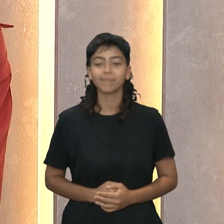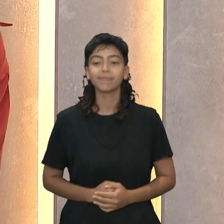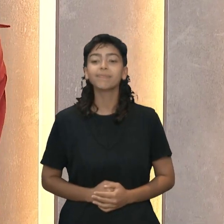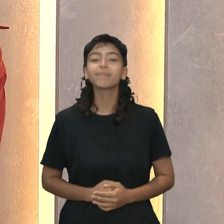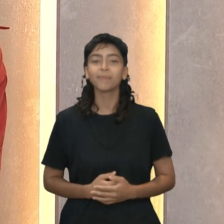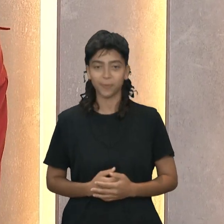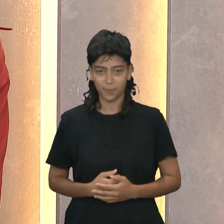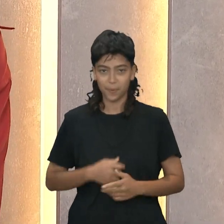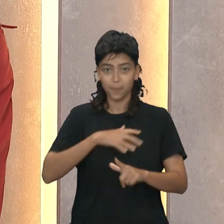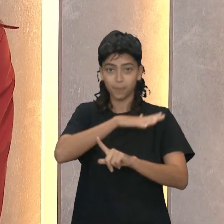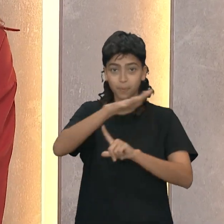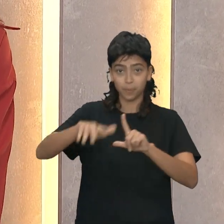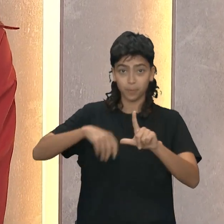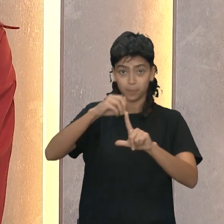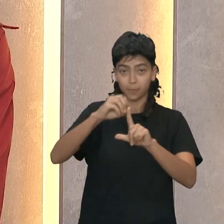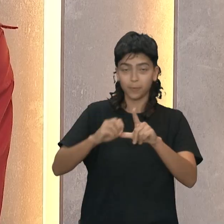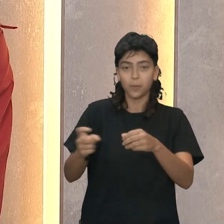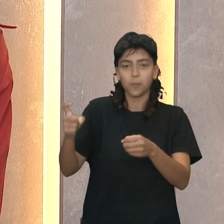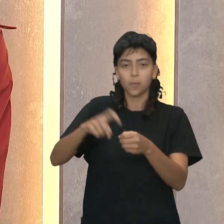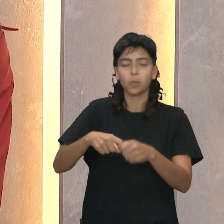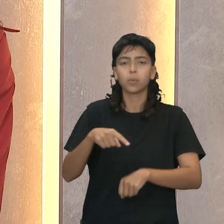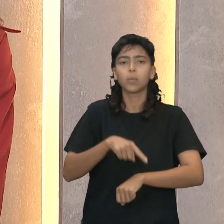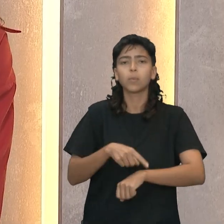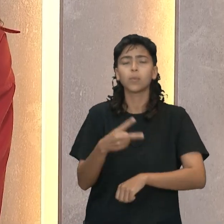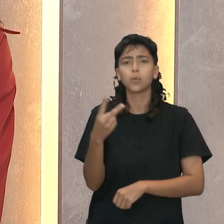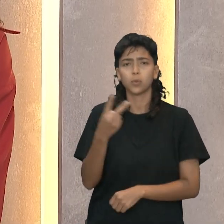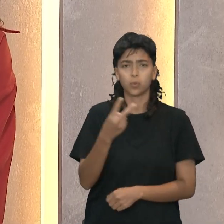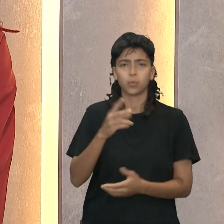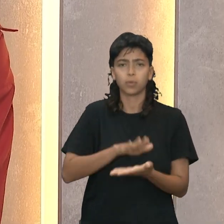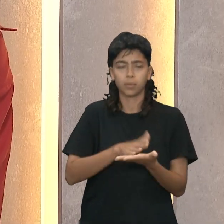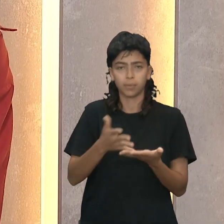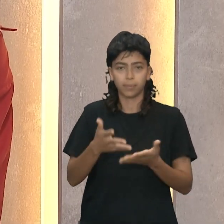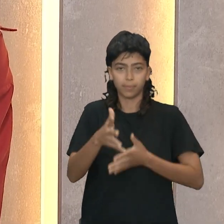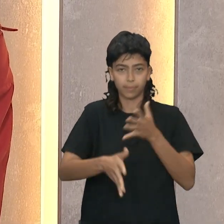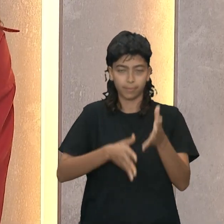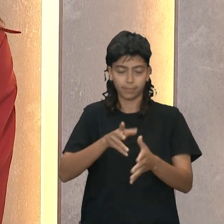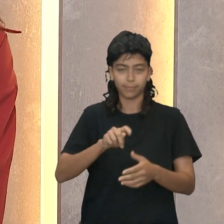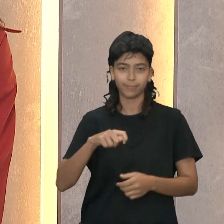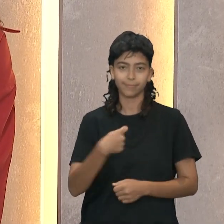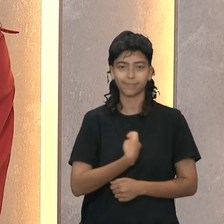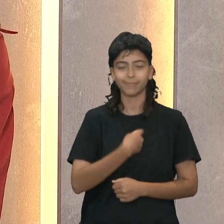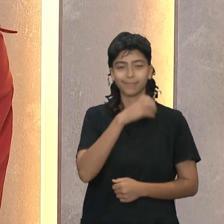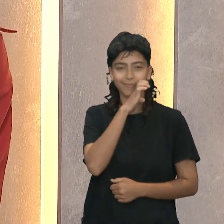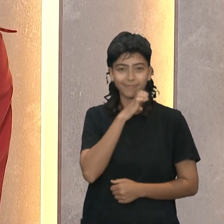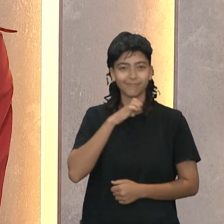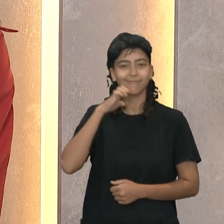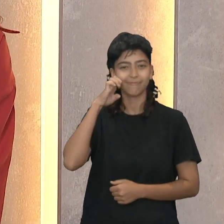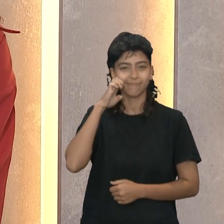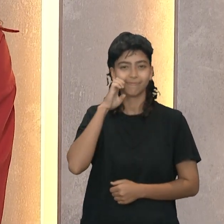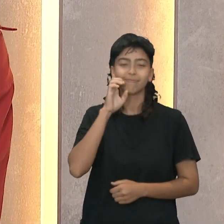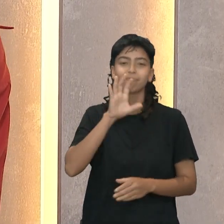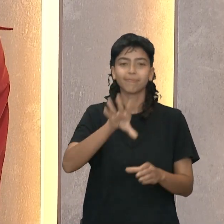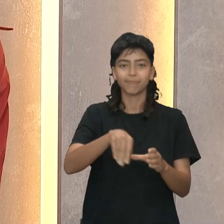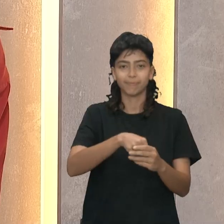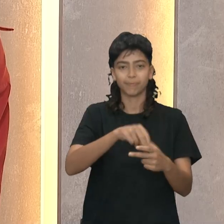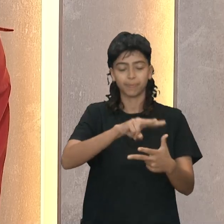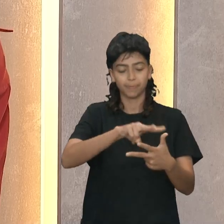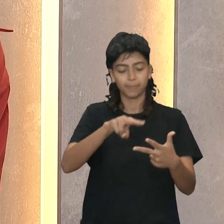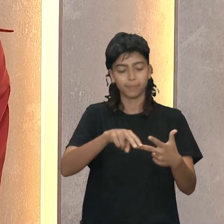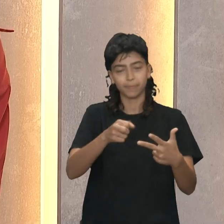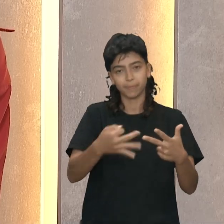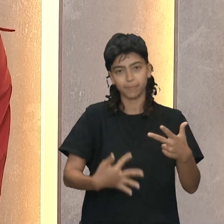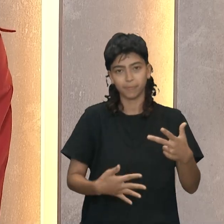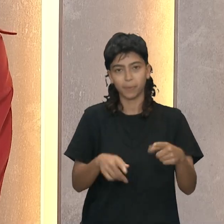Olá, estamos de volta. E nesse segundo bloco, a nossa intérprete de Libras é a Ellen Itacarambi, que também é integrante